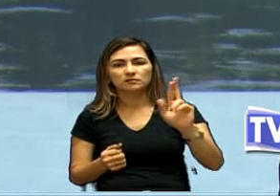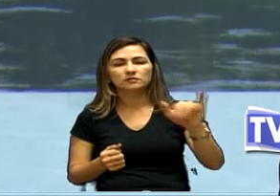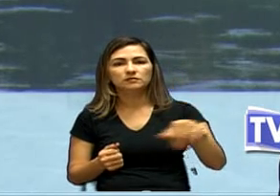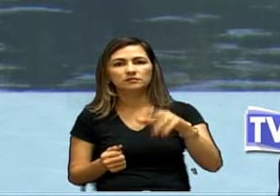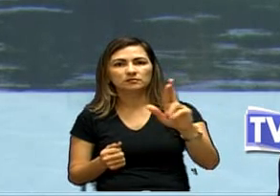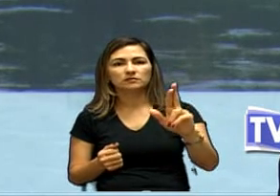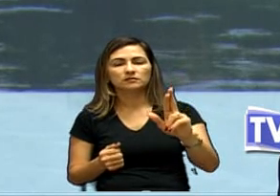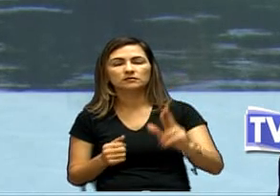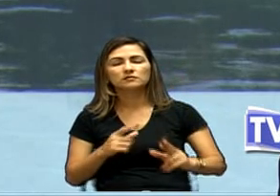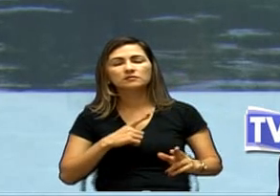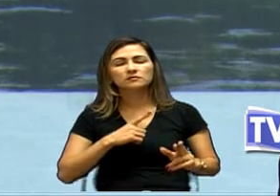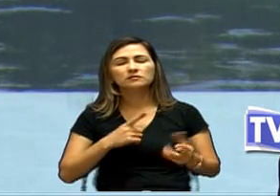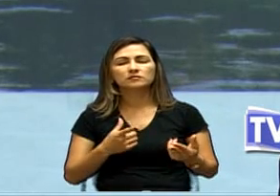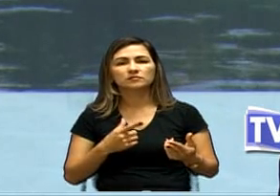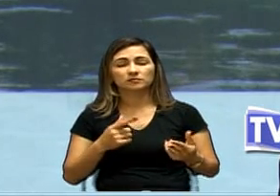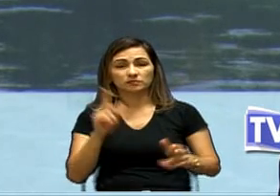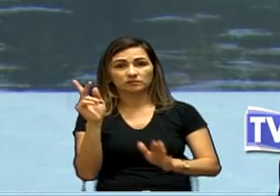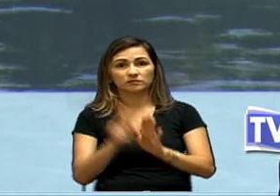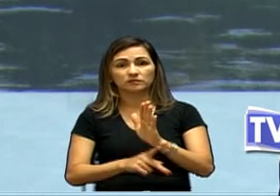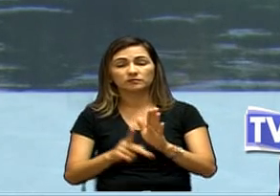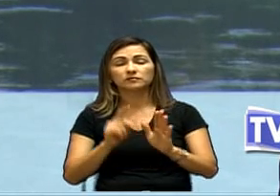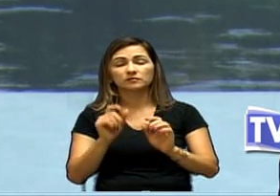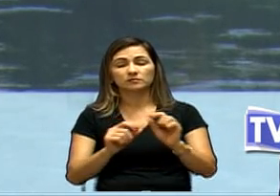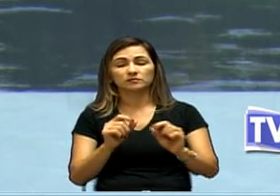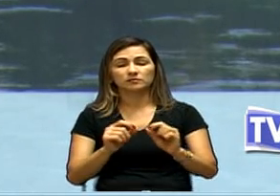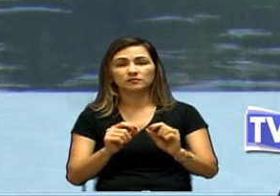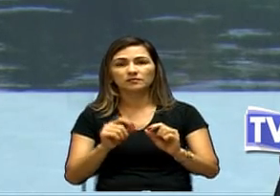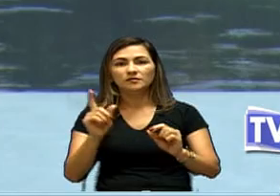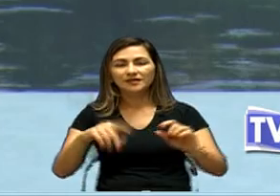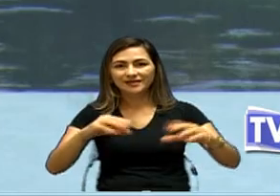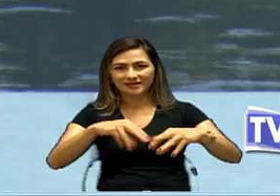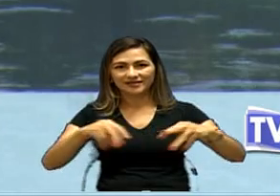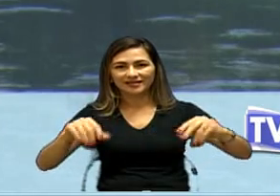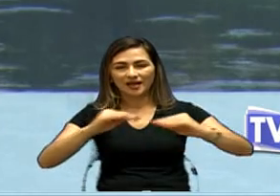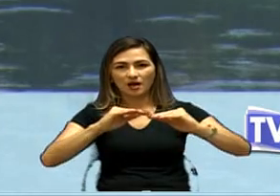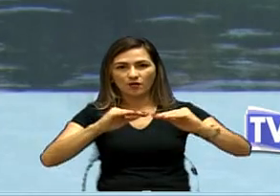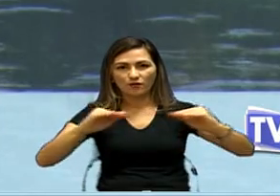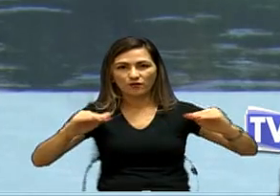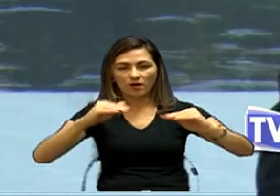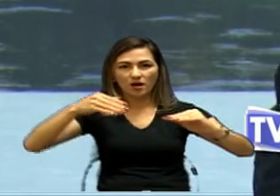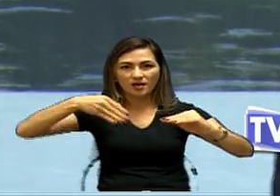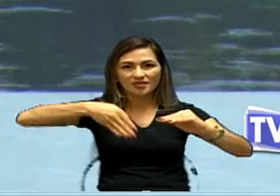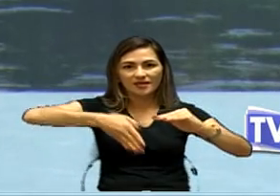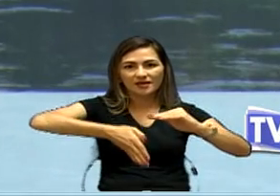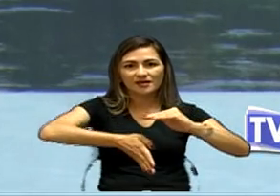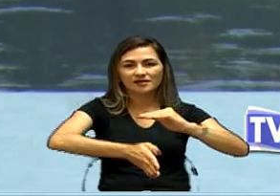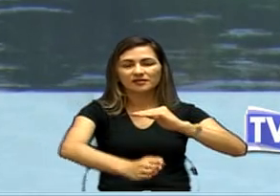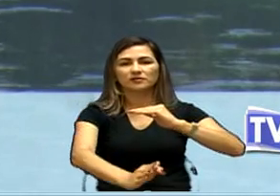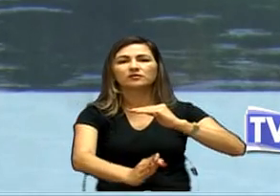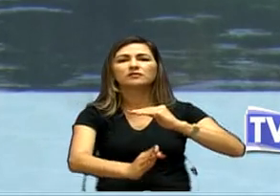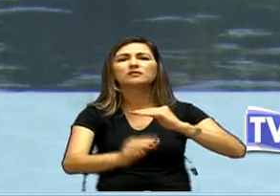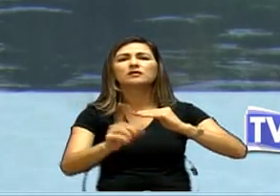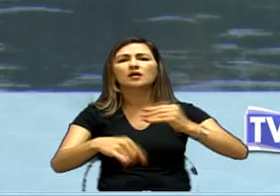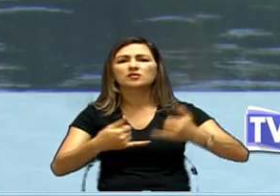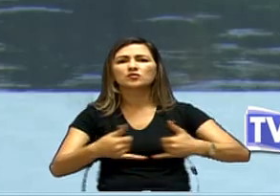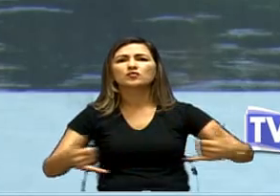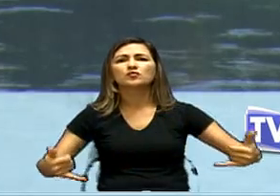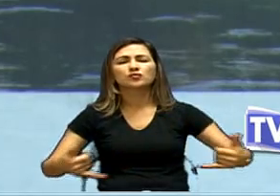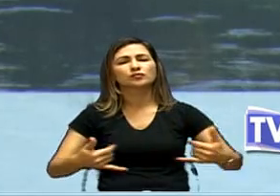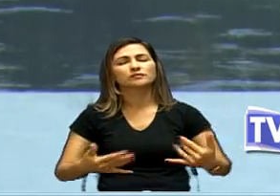cabeamento subterrâneo. Isso não acontece só nas escolas, vereadora Yara, vereador